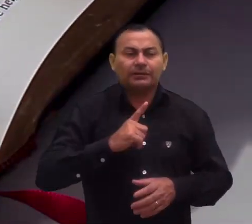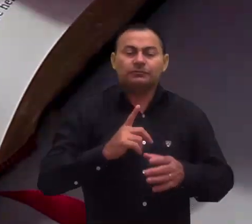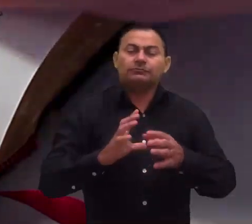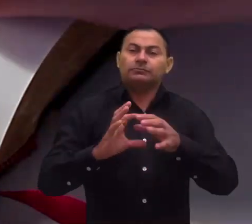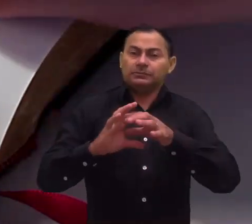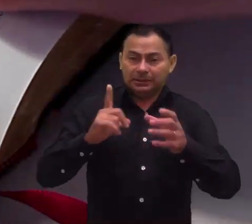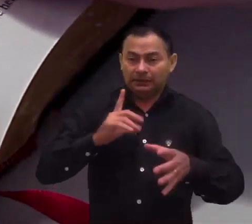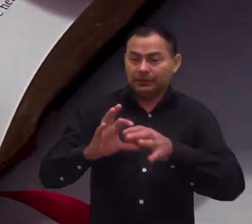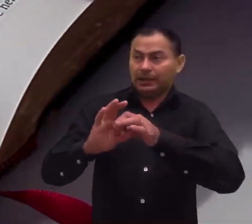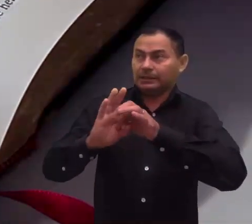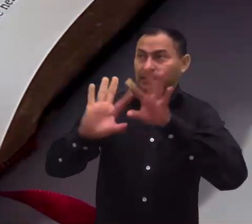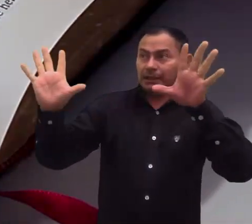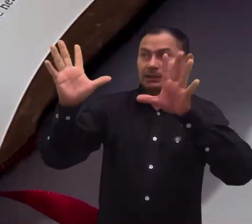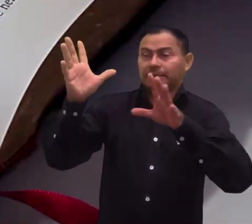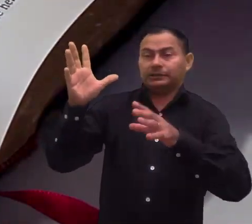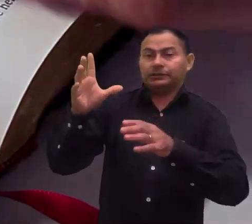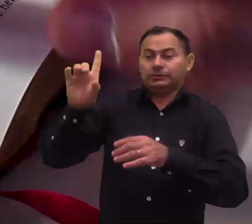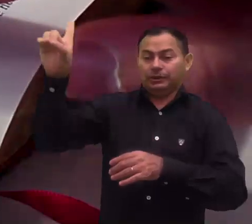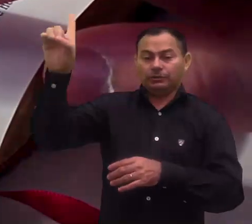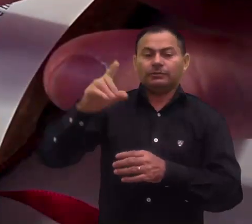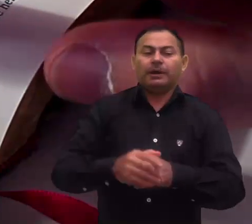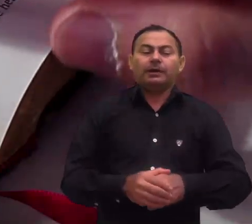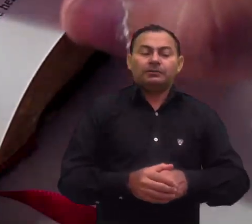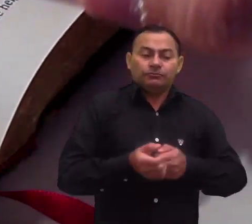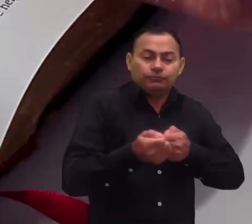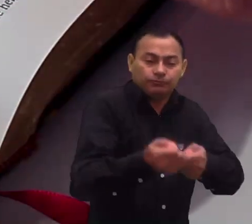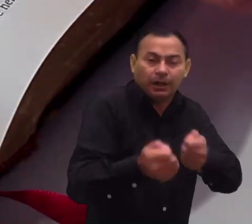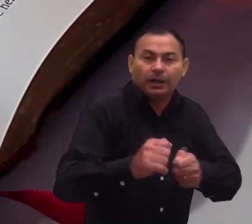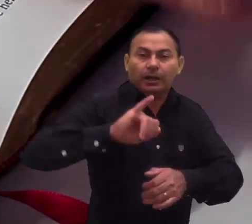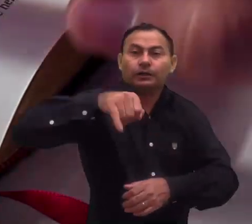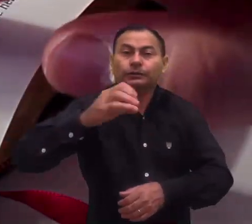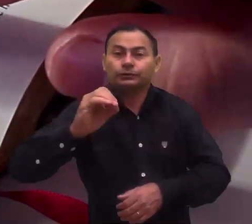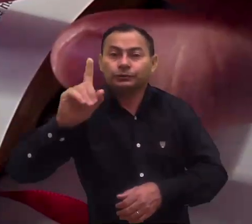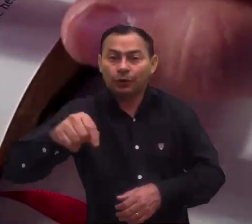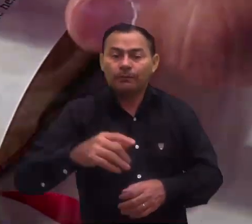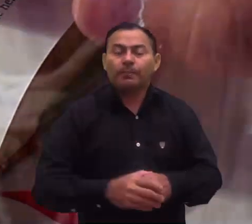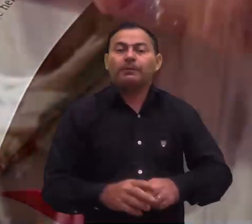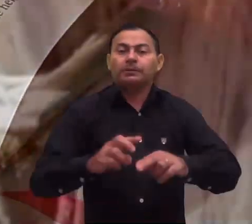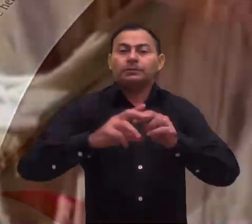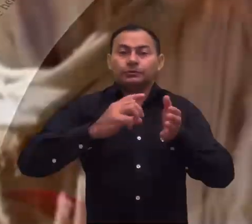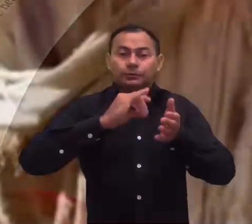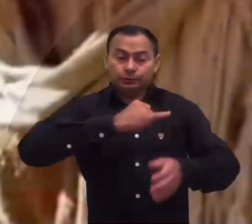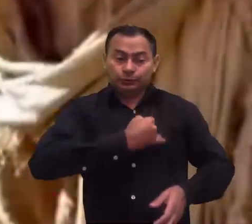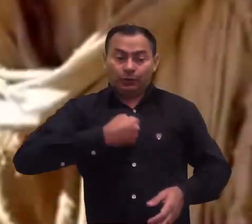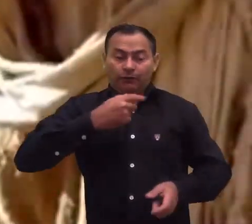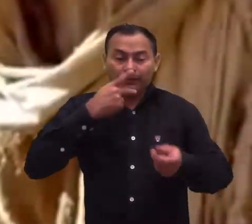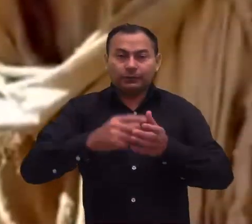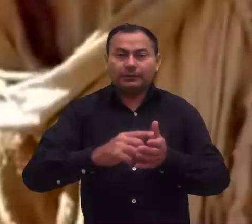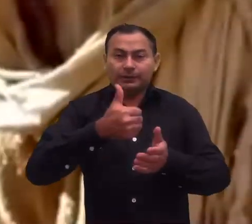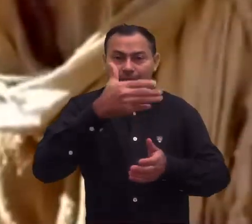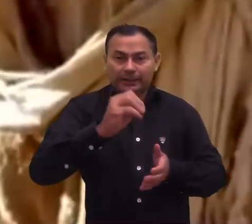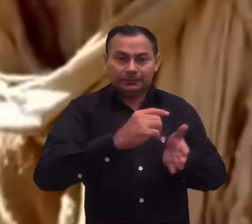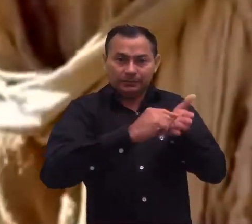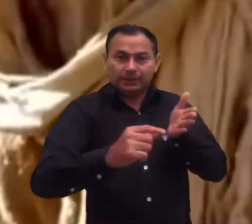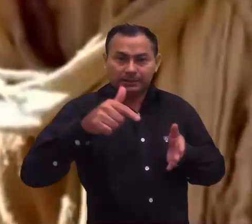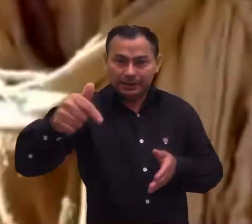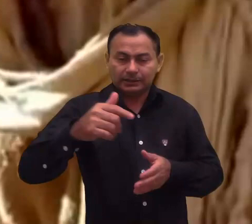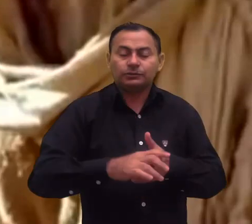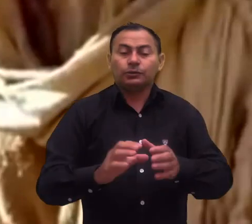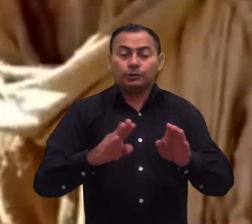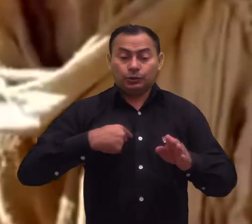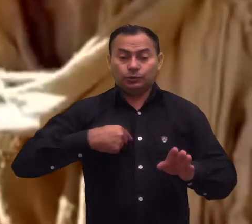Satanás teve de obter a permissão de Deus para afligir Jó. Foi isso que Jesus quis dizer em João 10, versículo 7. Eu sou a